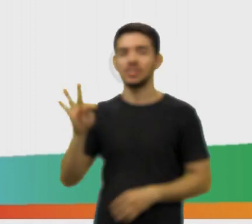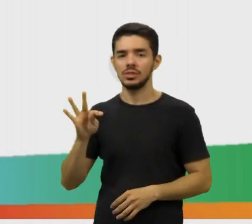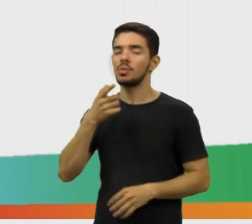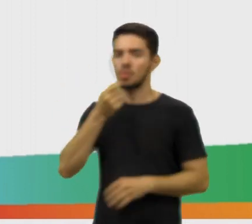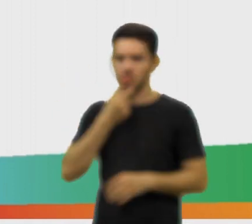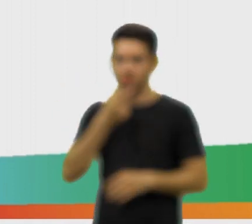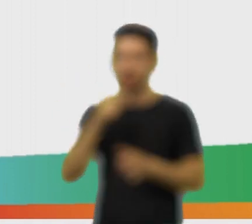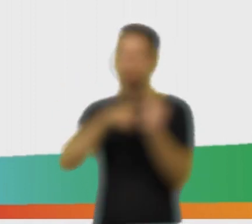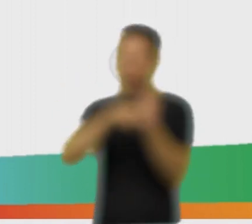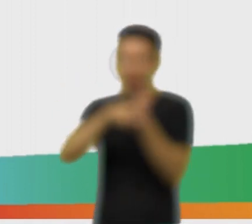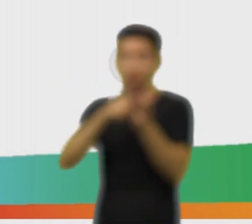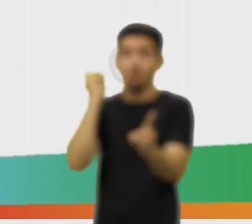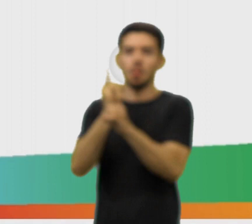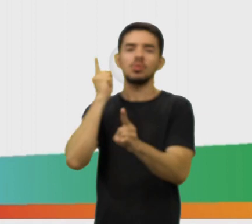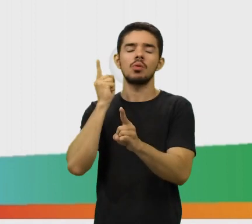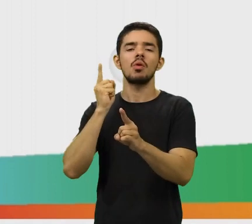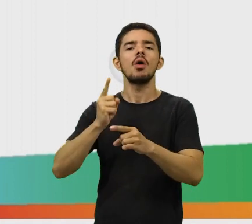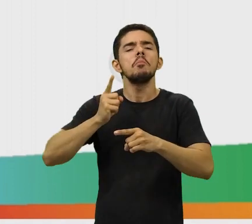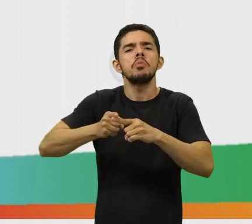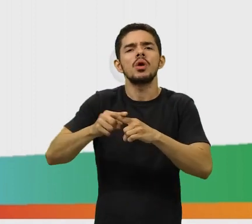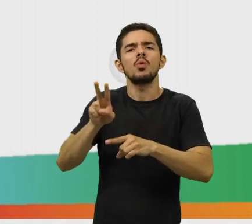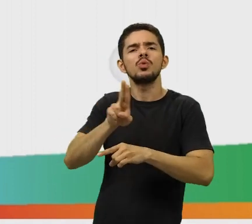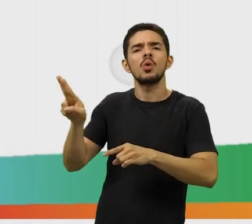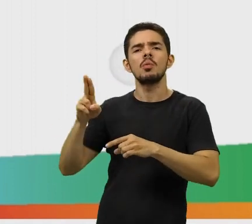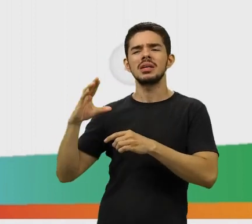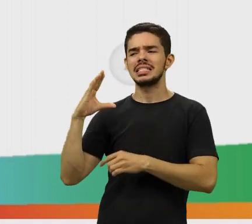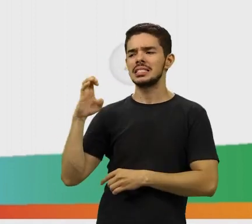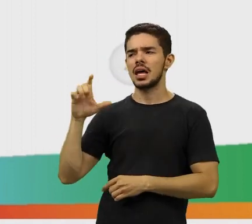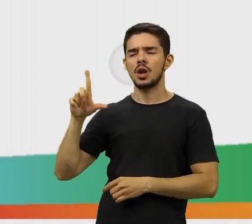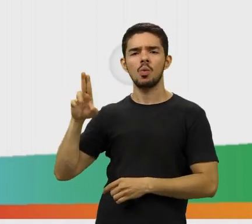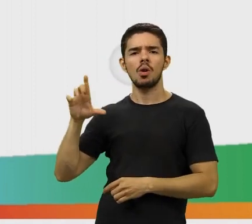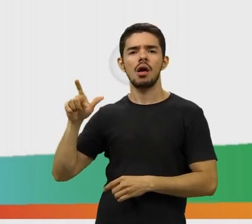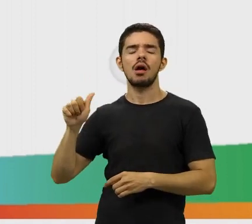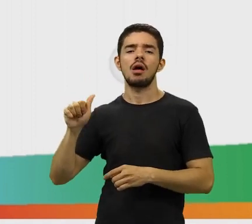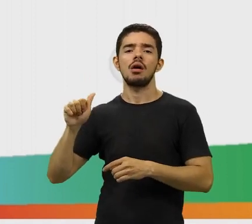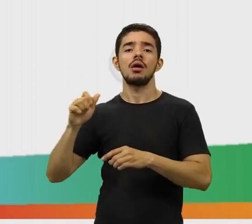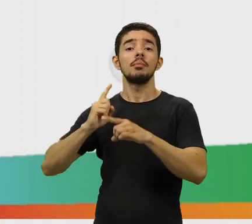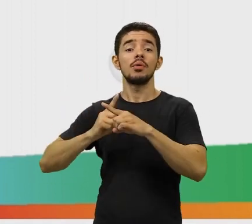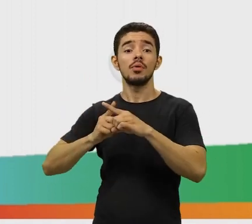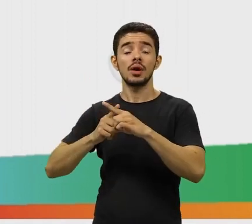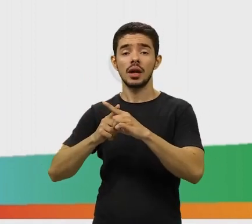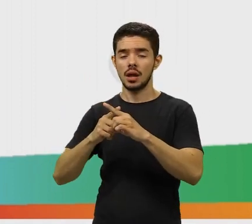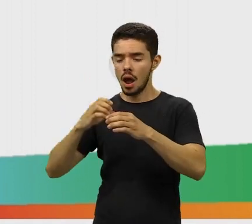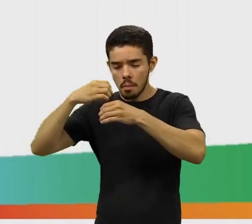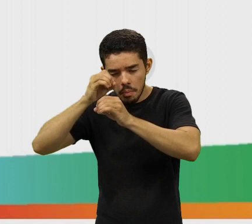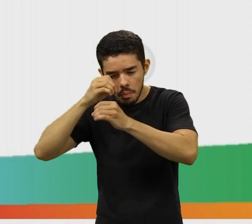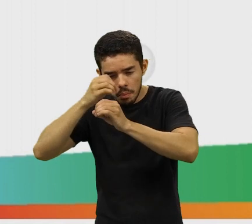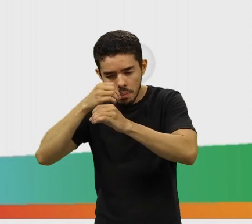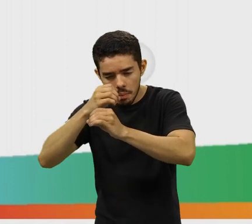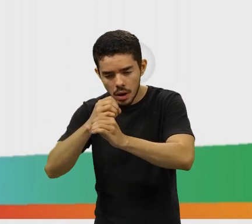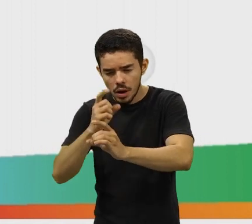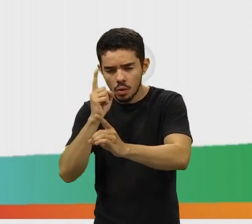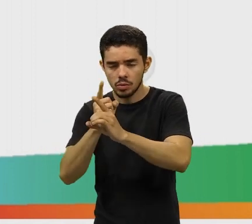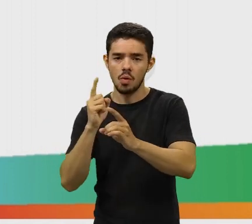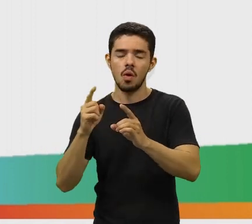Leeuwenhoek, né? E ele deu esse nome de célula porque quando ele olhou no microscópio, ele viu a célula